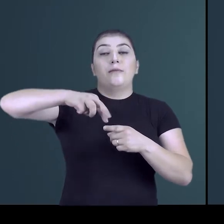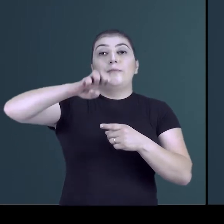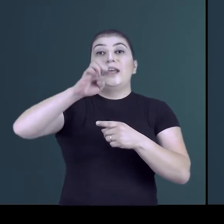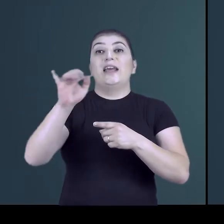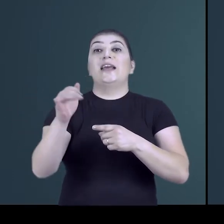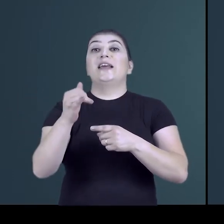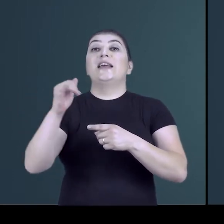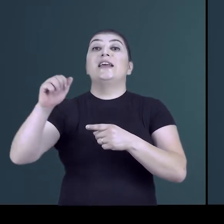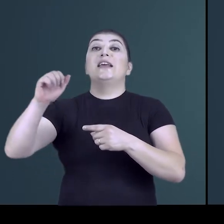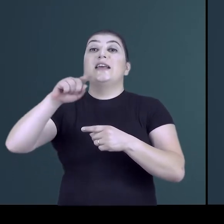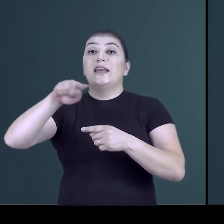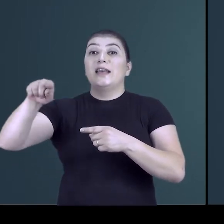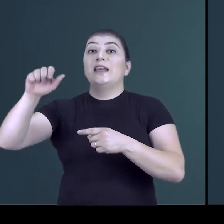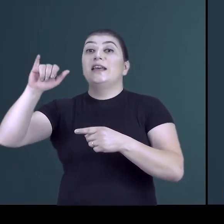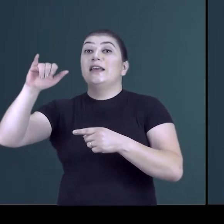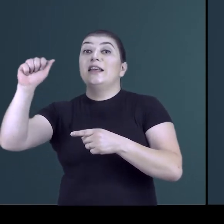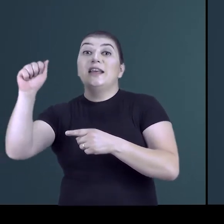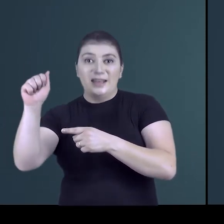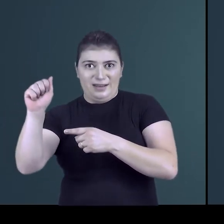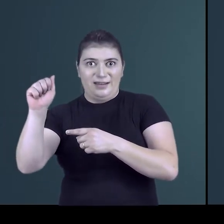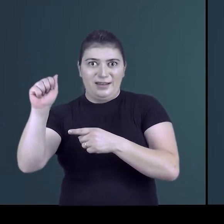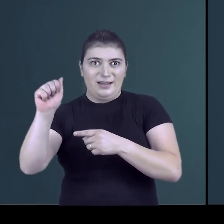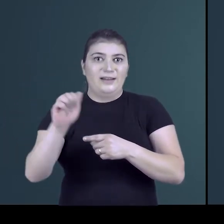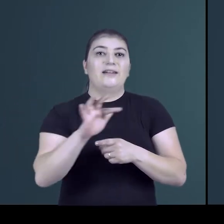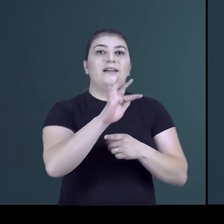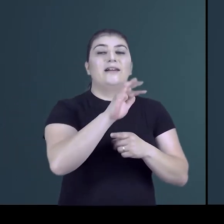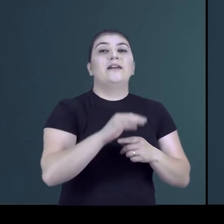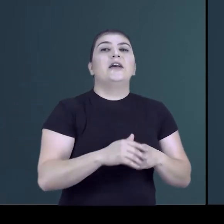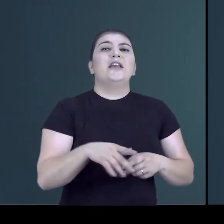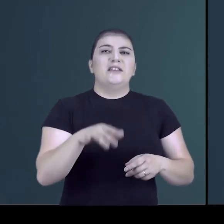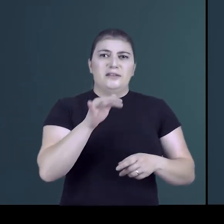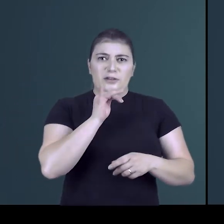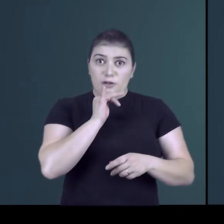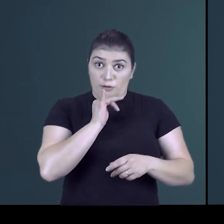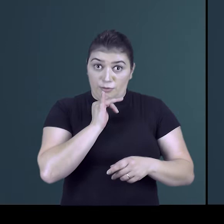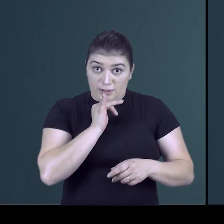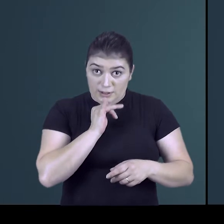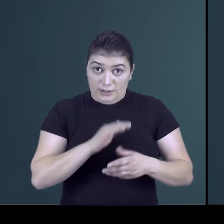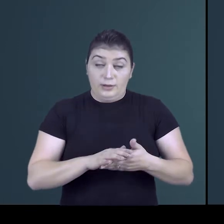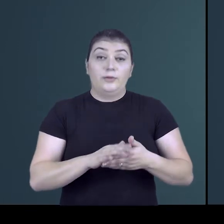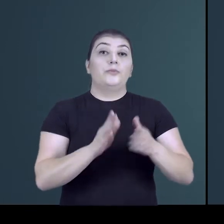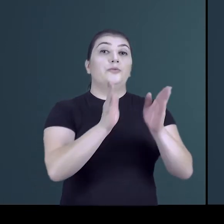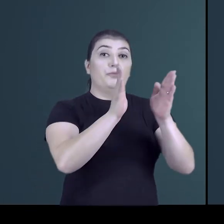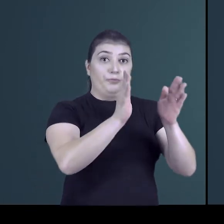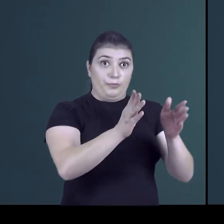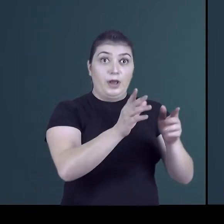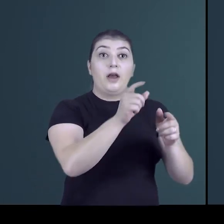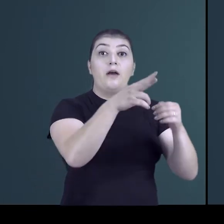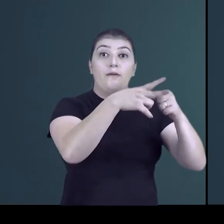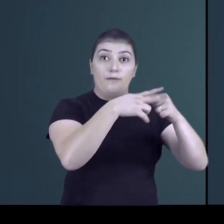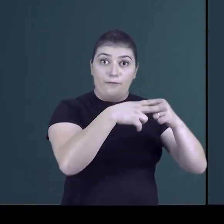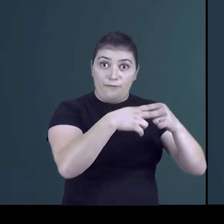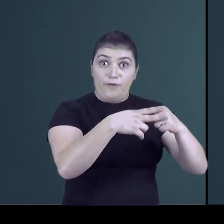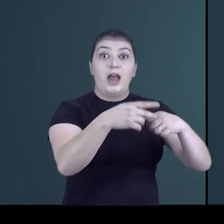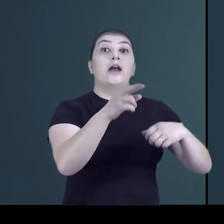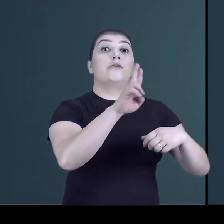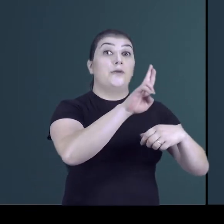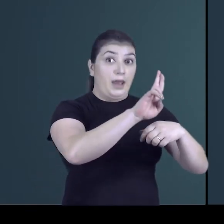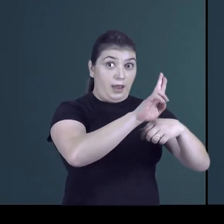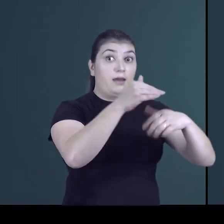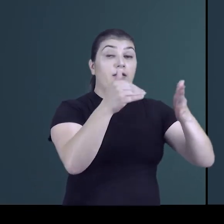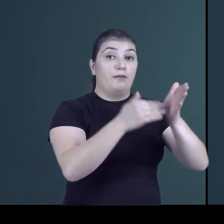Falar-te-ia? Falar-vos-ia? Falar-nos-ia? Manter a primeira parte do verbo com o R e